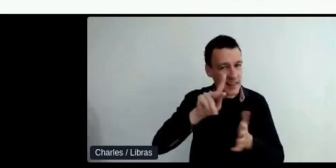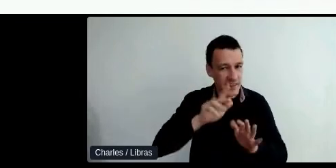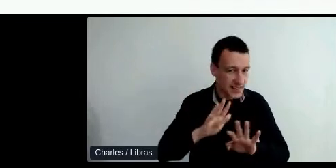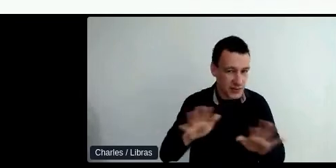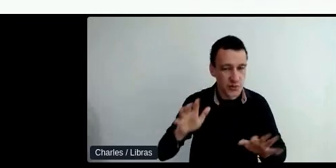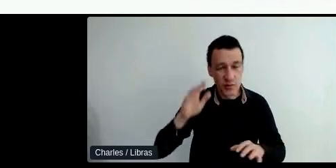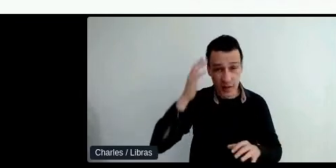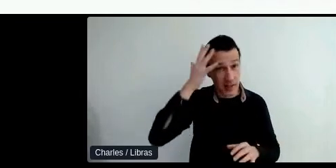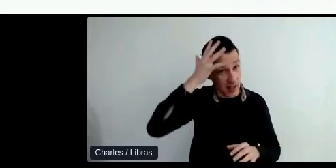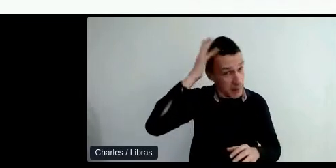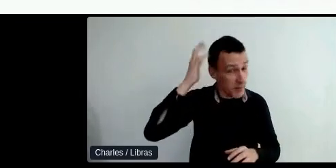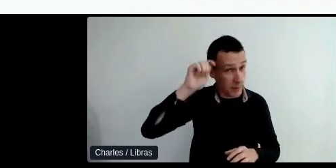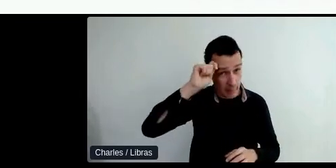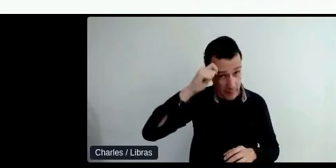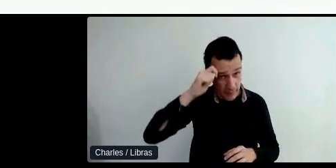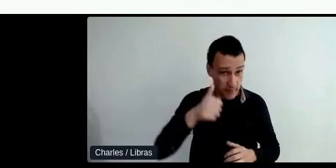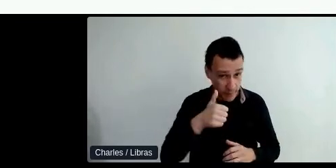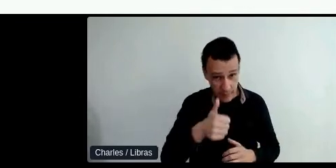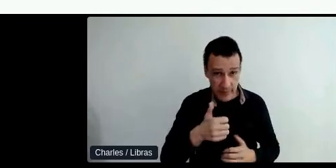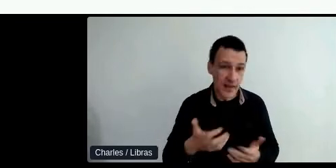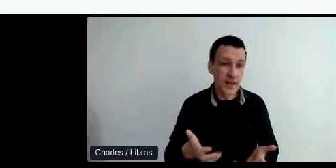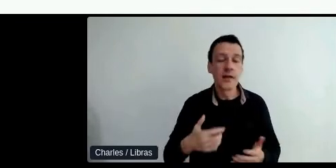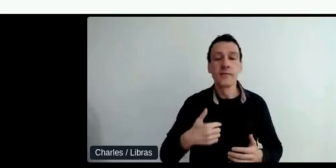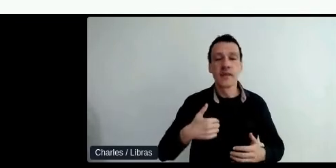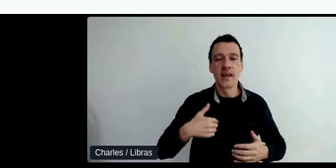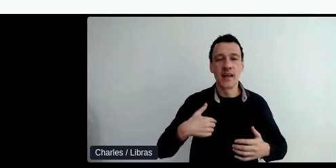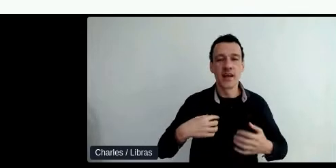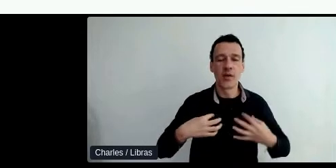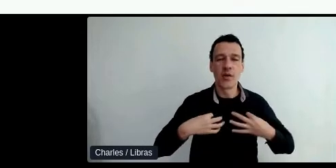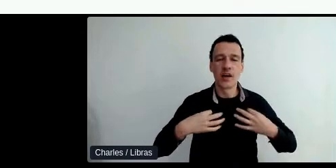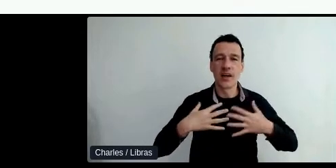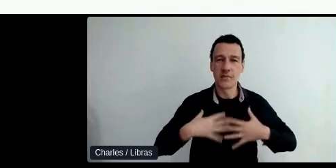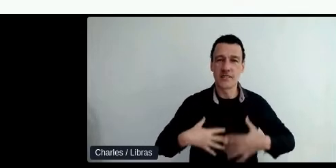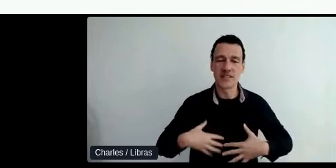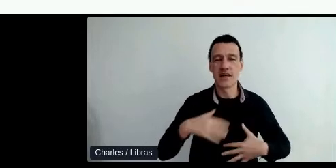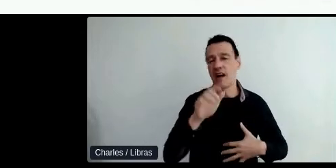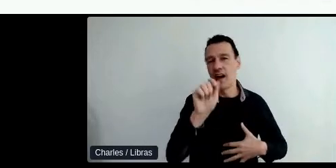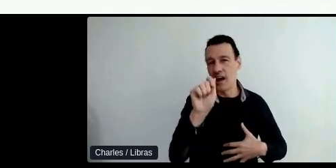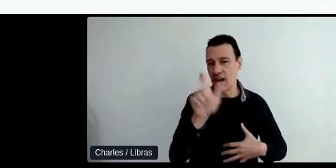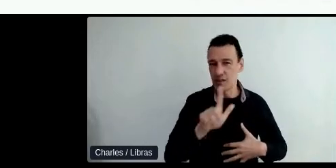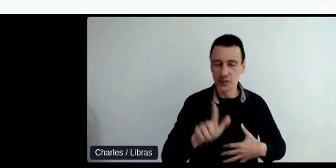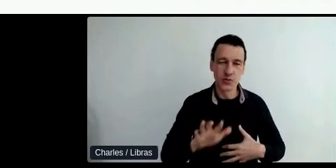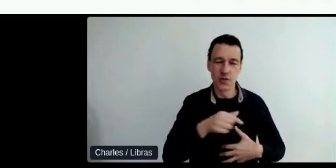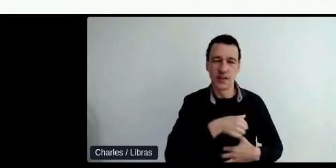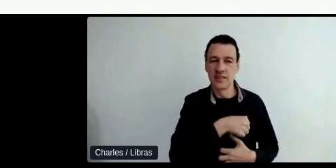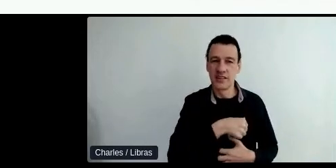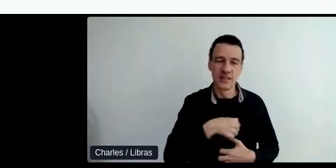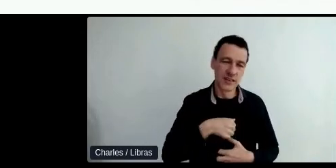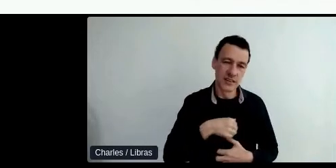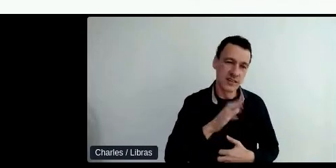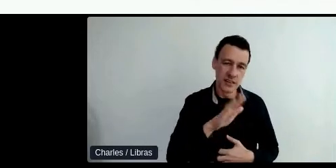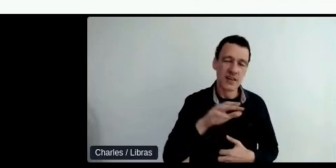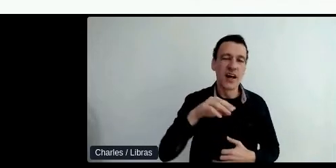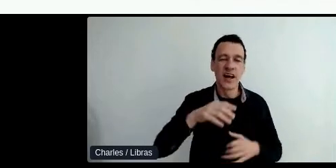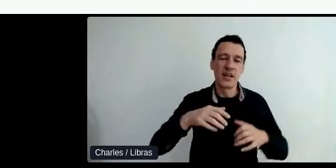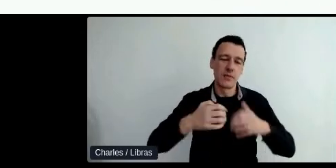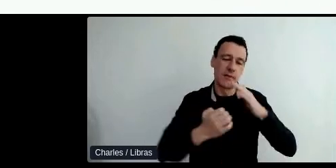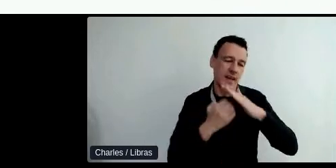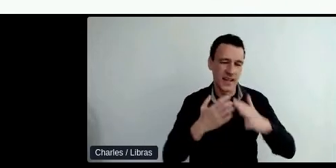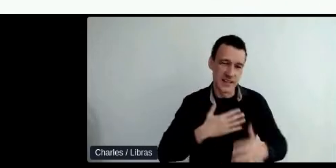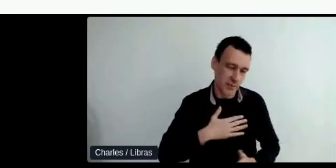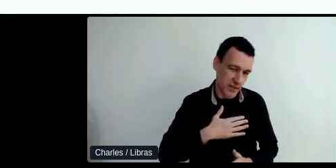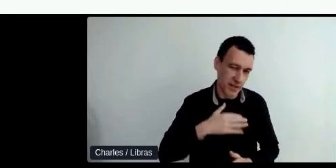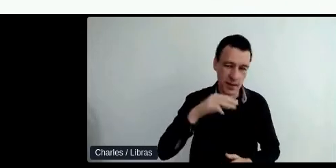preto, tô com uma camiseta azul, escrito no lado esquerdo que é Instituto Micropower,